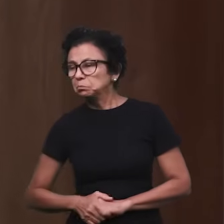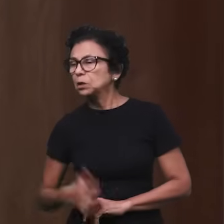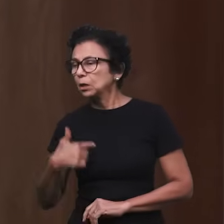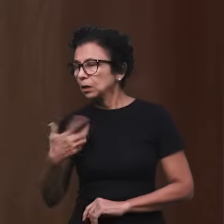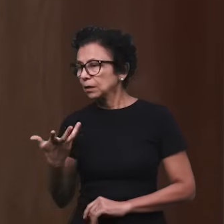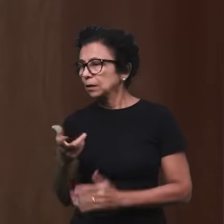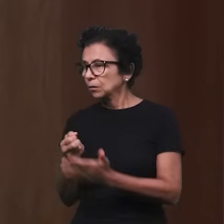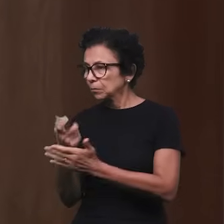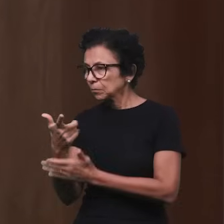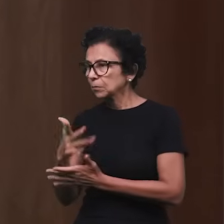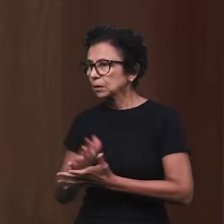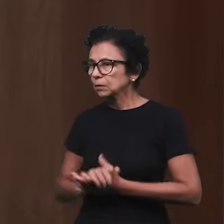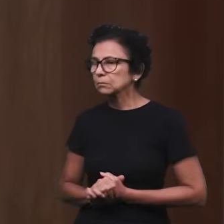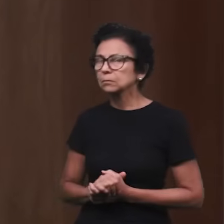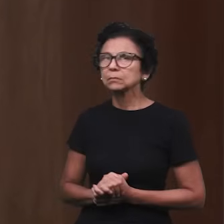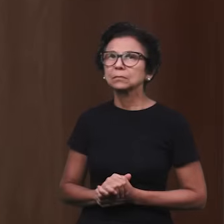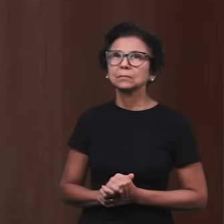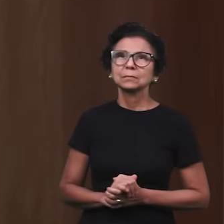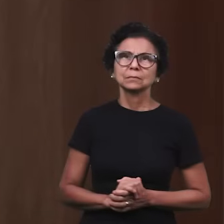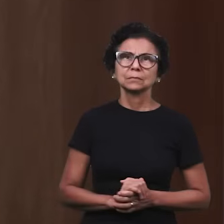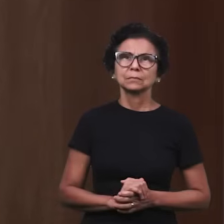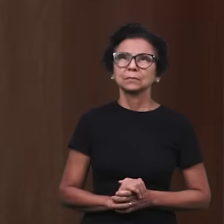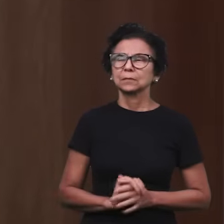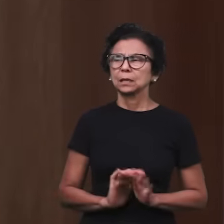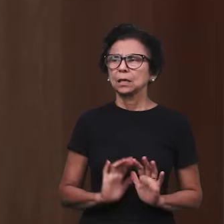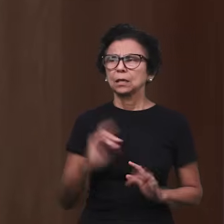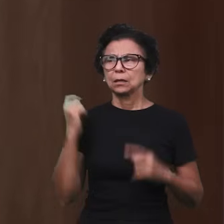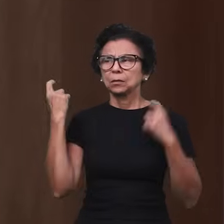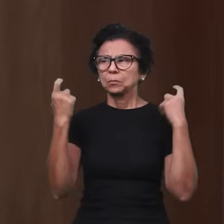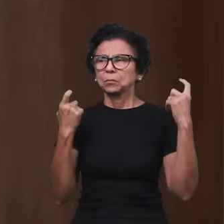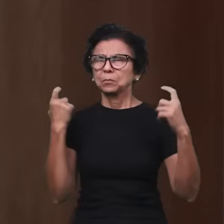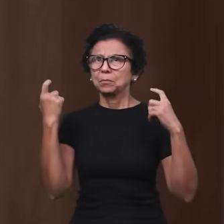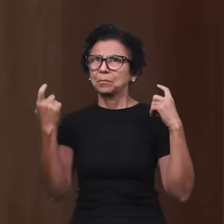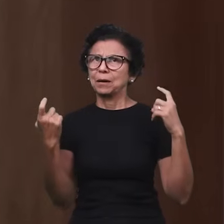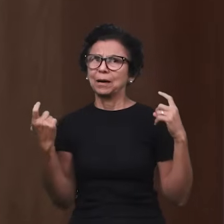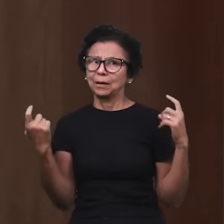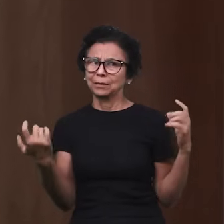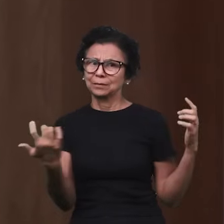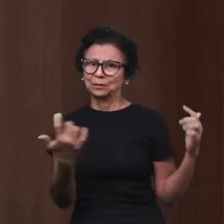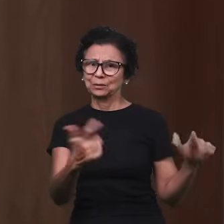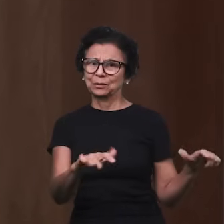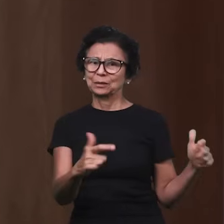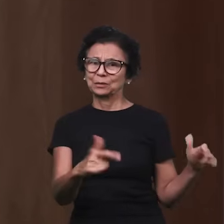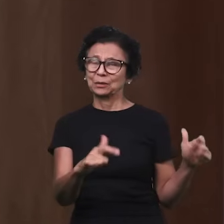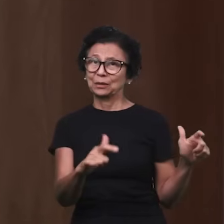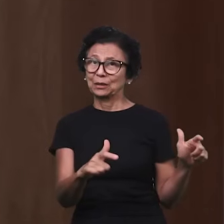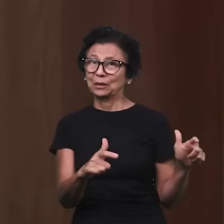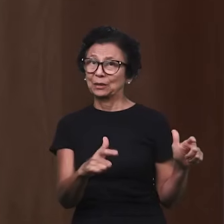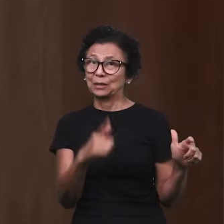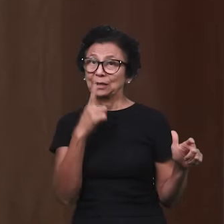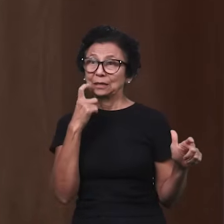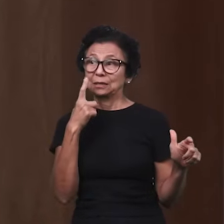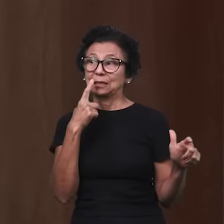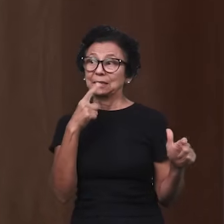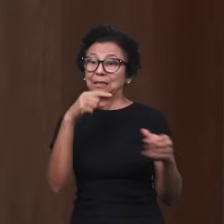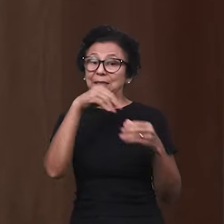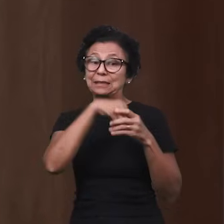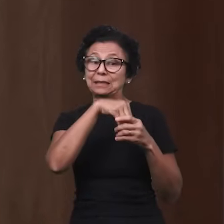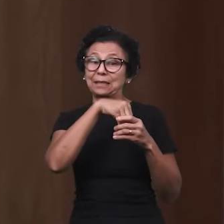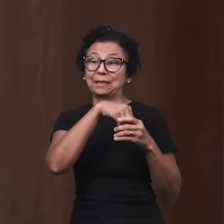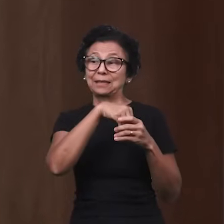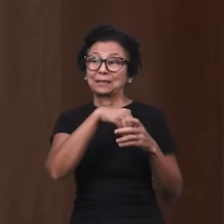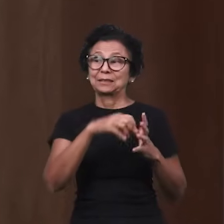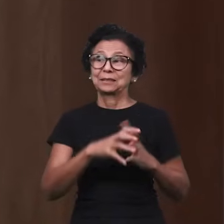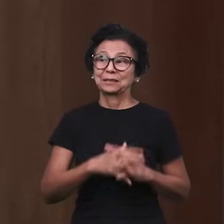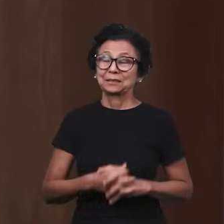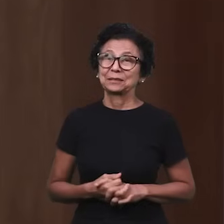Tanto? Não, me dá. Porque eu não tô preocupado com o terreno, eu tô interessado no que tá nele,